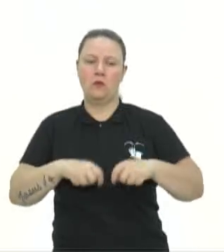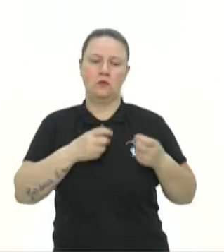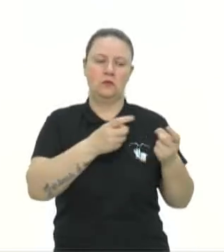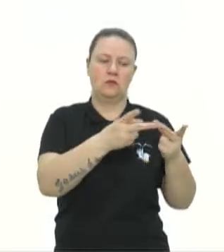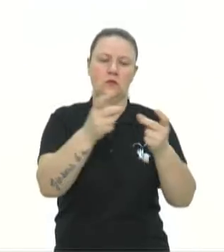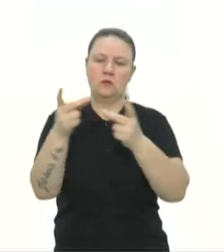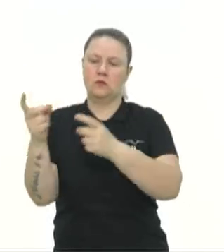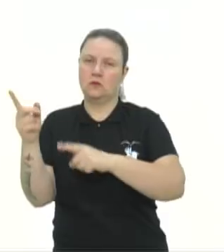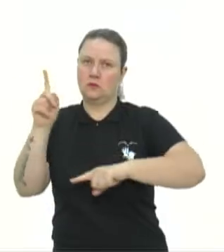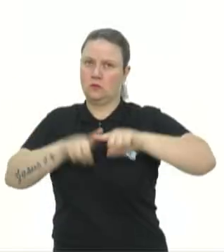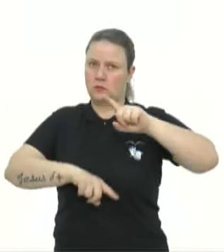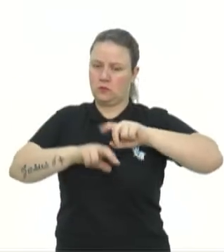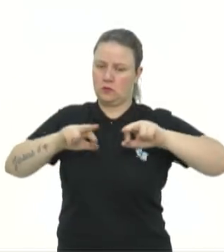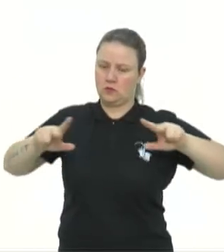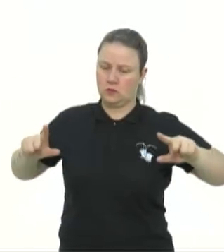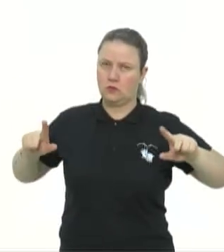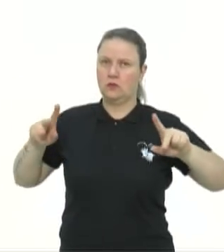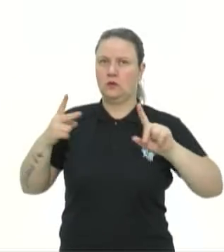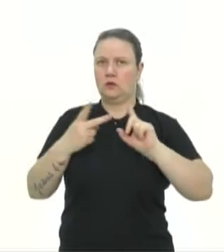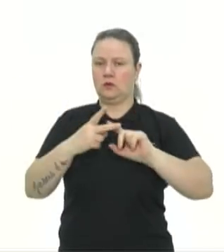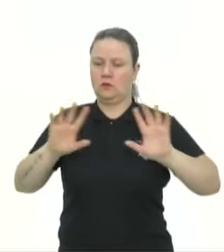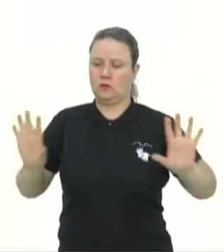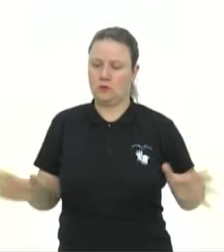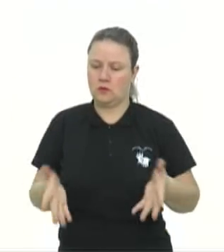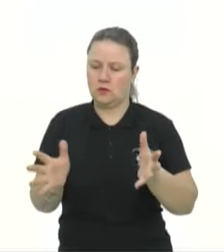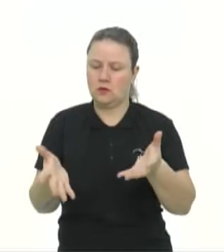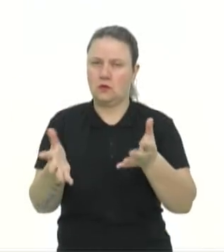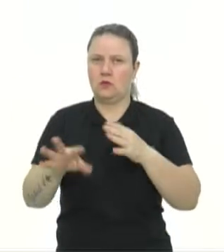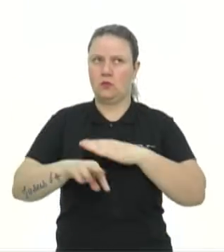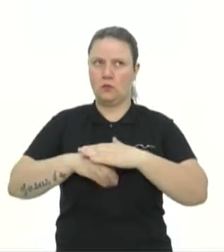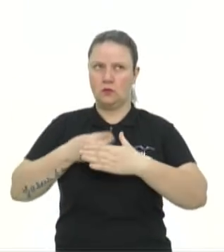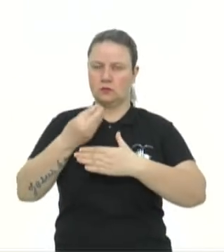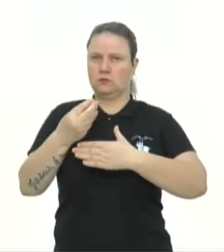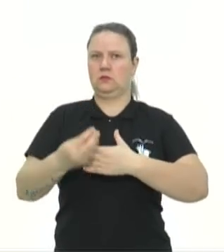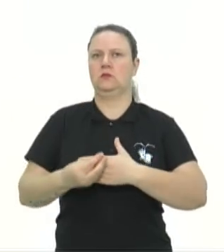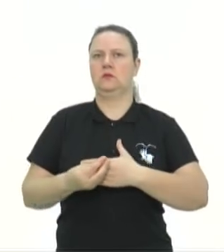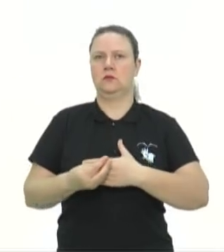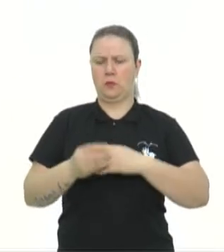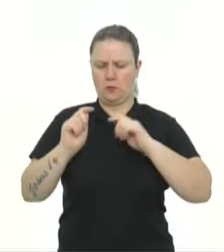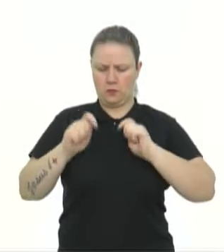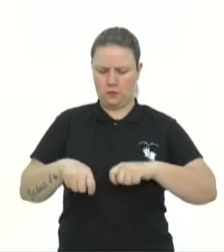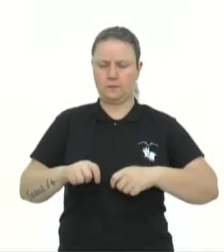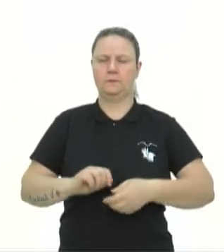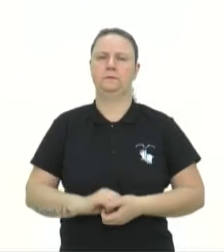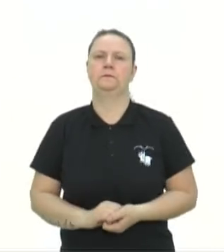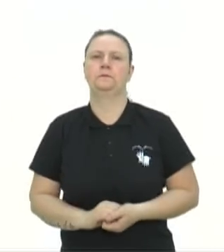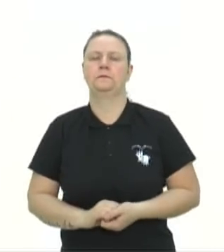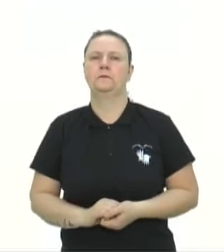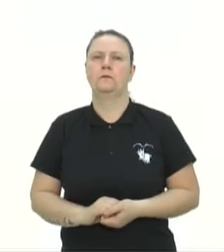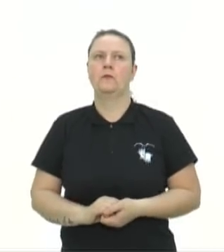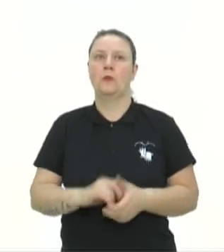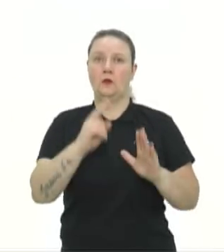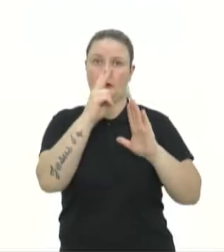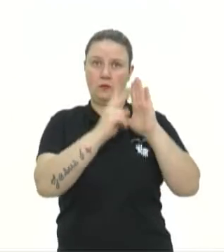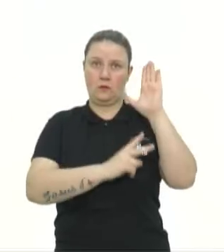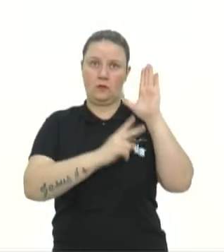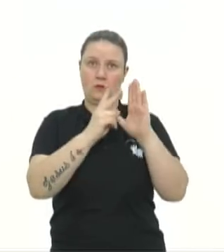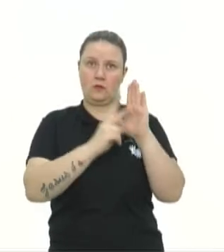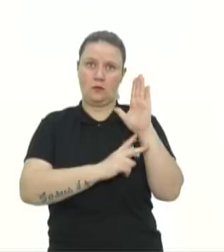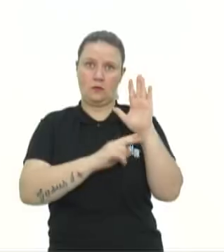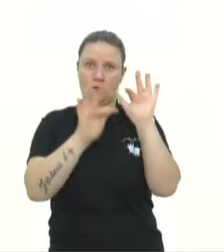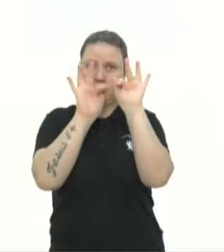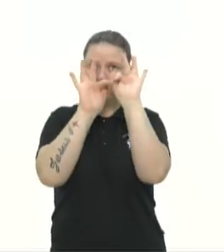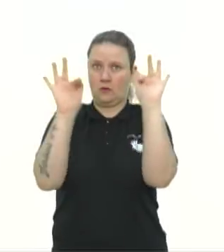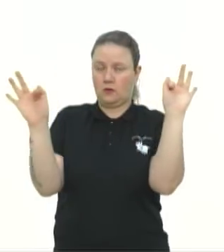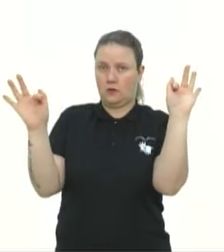até mesmo incentivar um comportamento. Exercício número 1. Releia o slogan. Sua geração pode